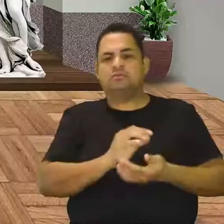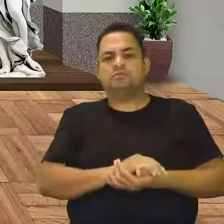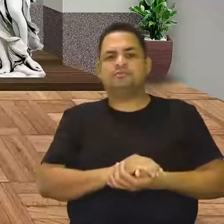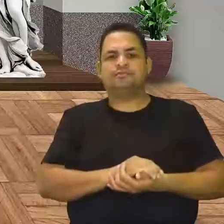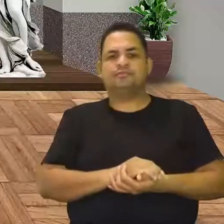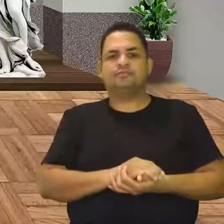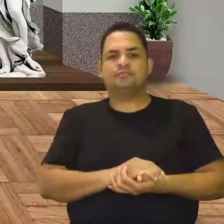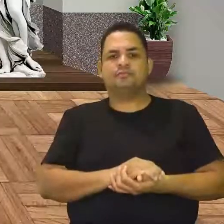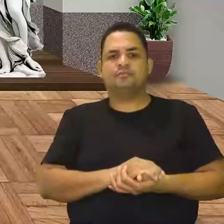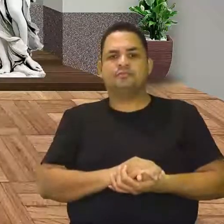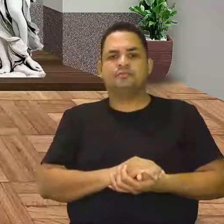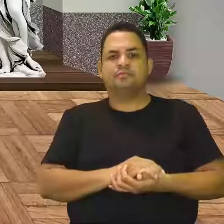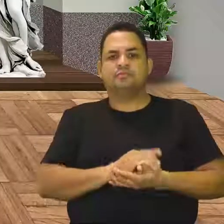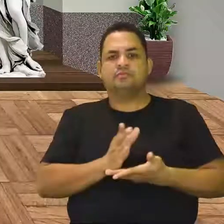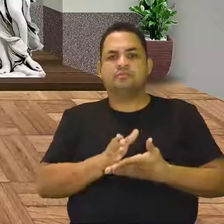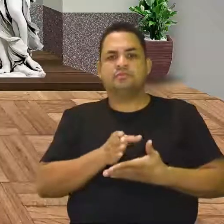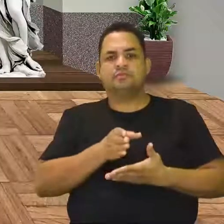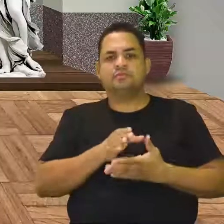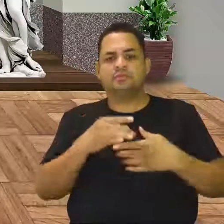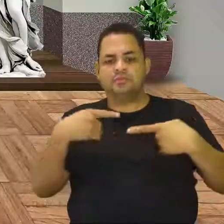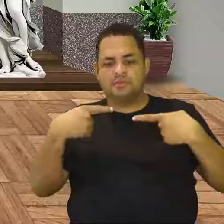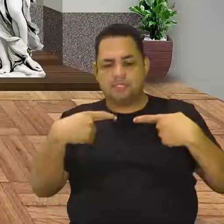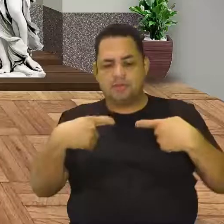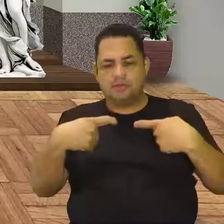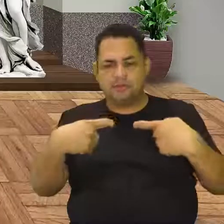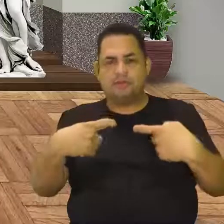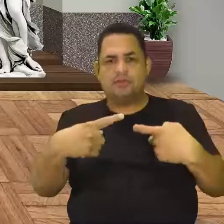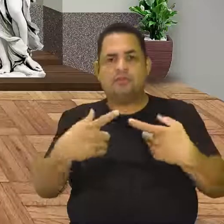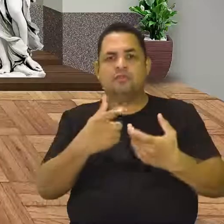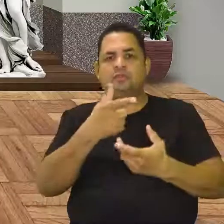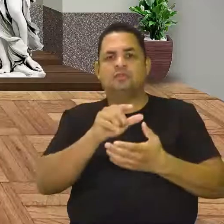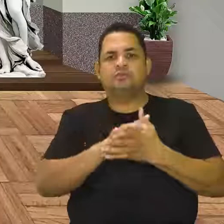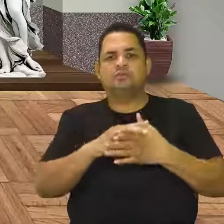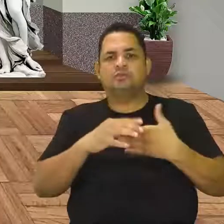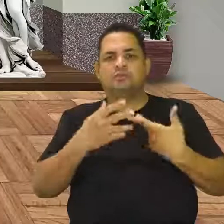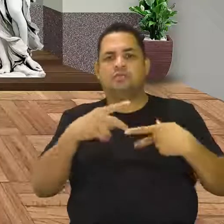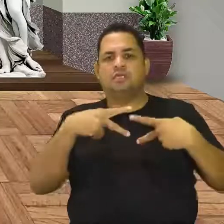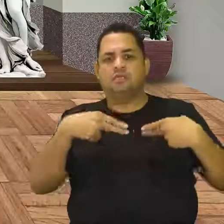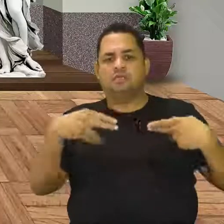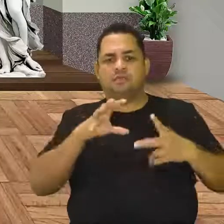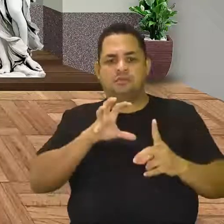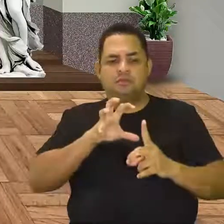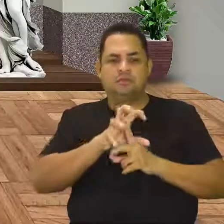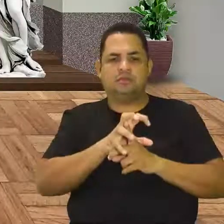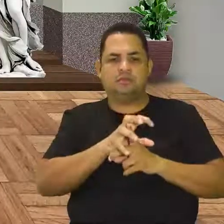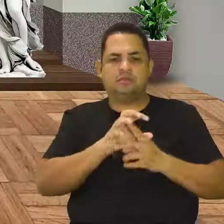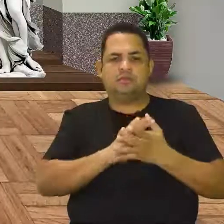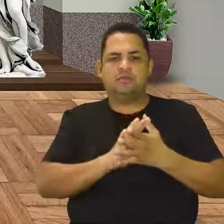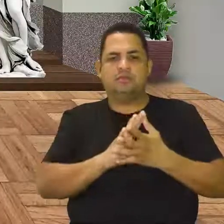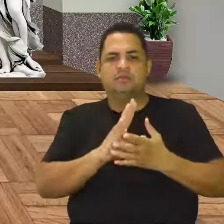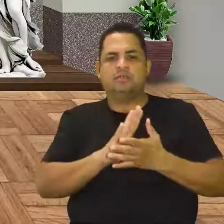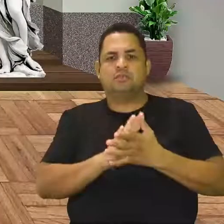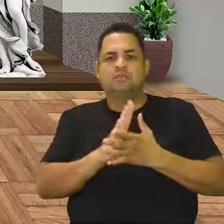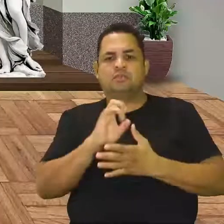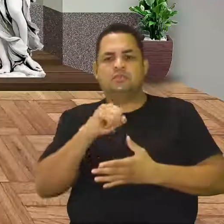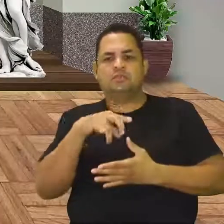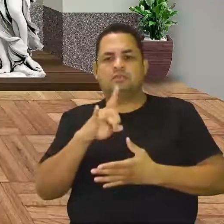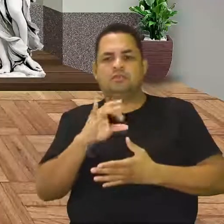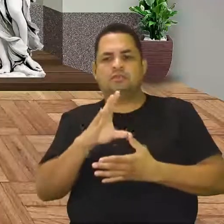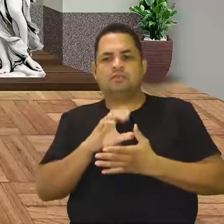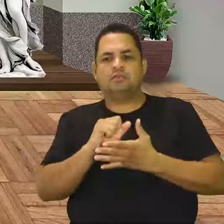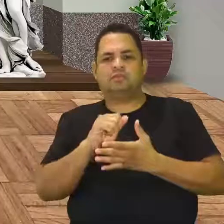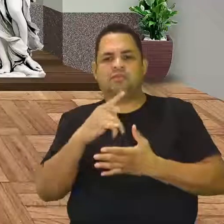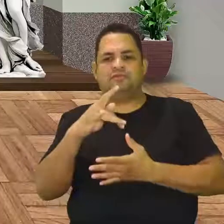França. Tá? Eu tenho lá embaixo o Japão invadindo a Indochina, a Indonésia,